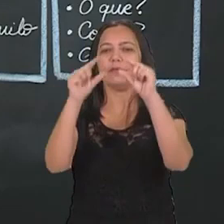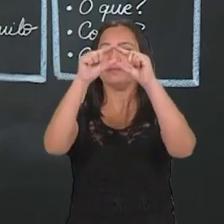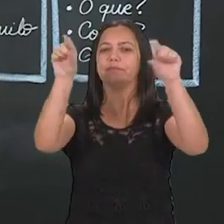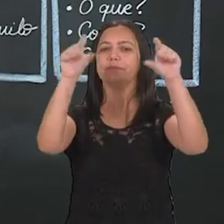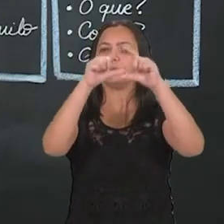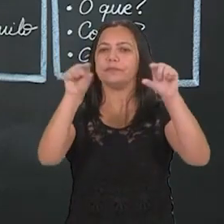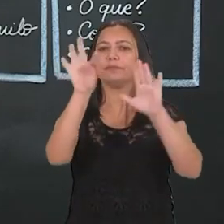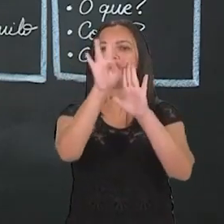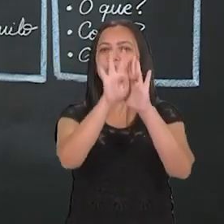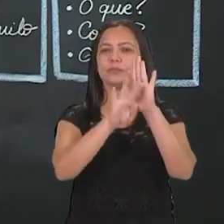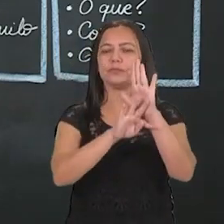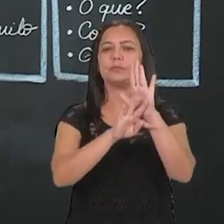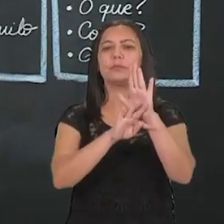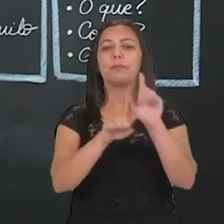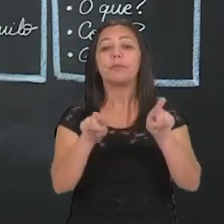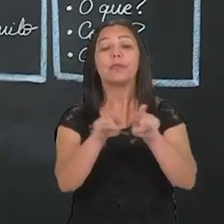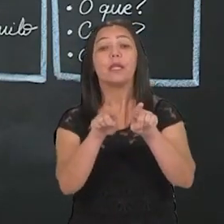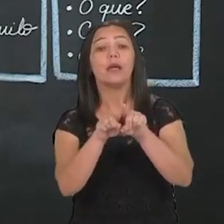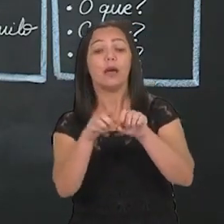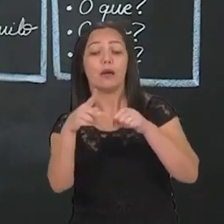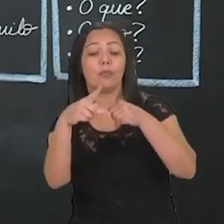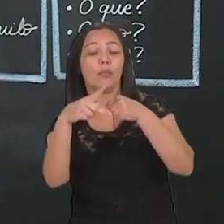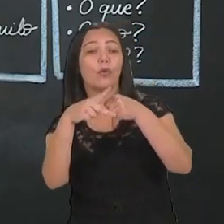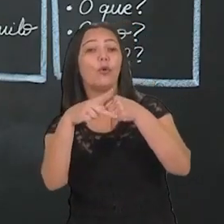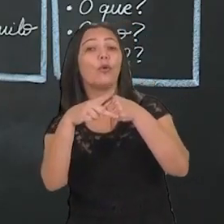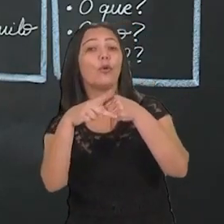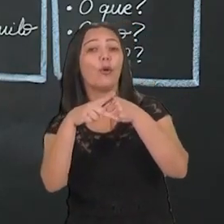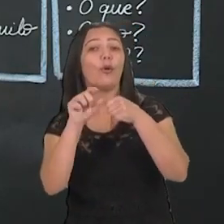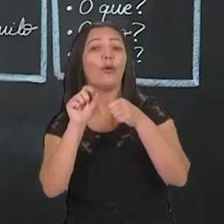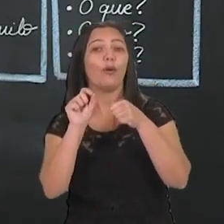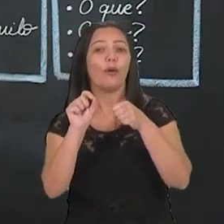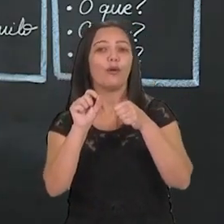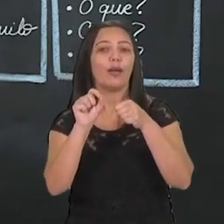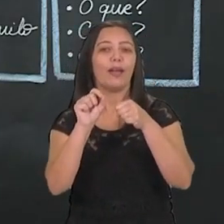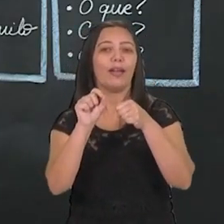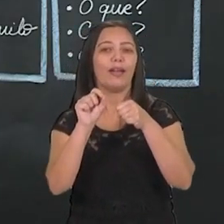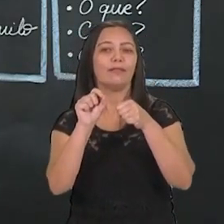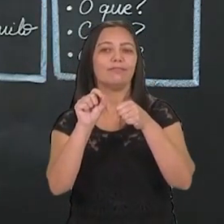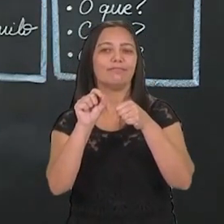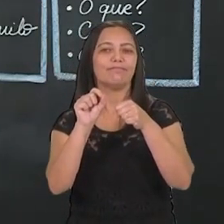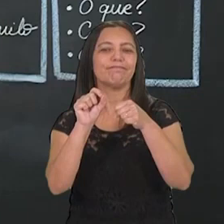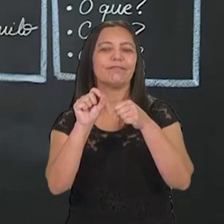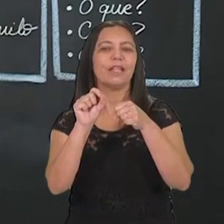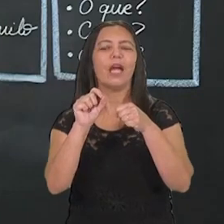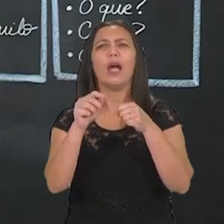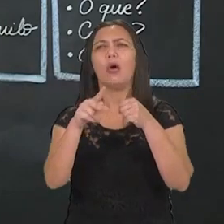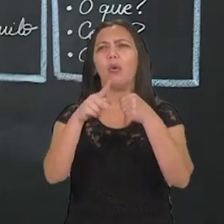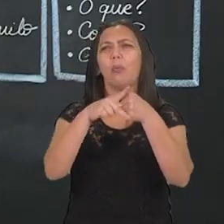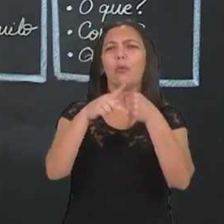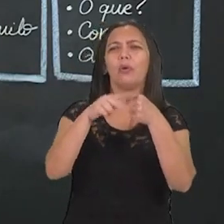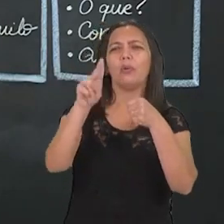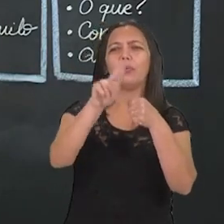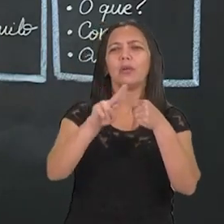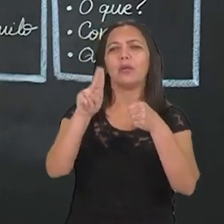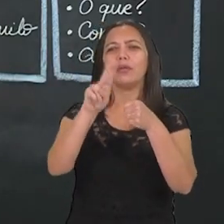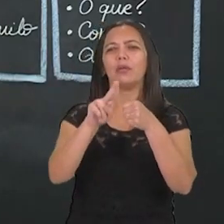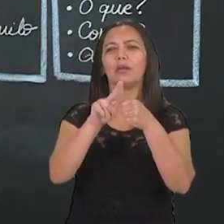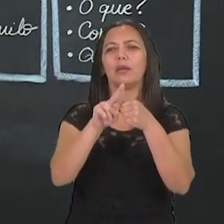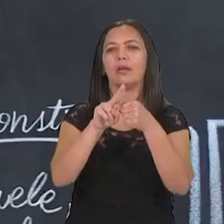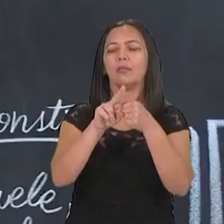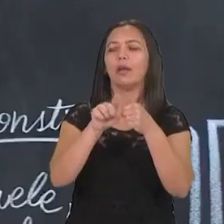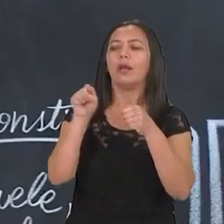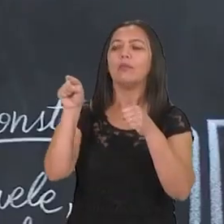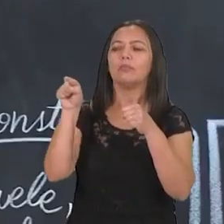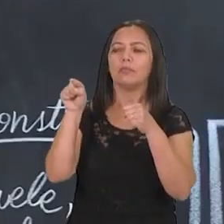orações, das frases e dos textos. Outro tipo de pronome muito comum são os pronomes de tratamento, que são aqueles que a gente utiliza para se referir às